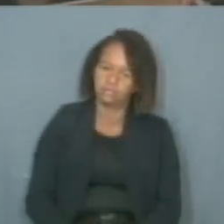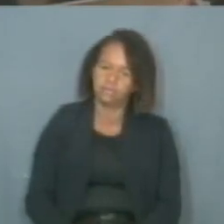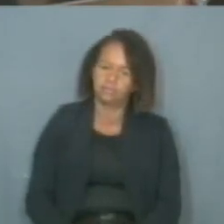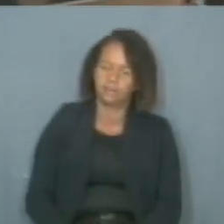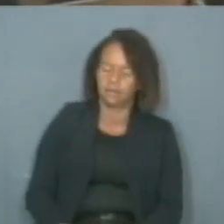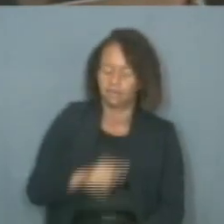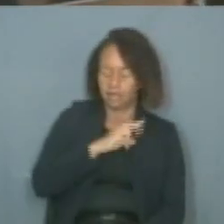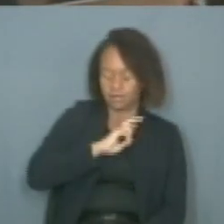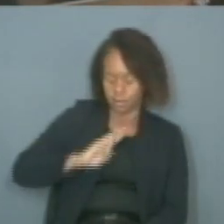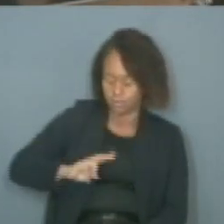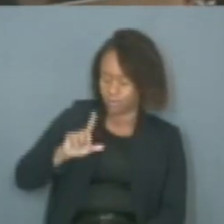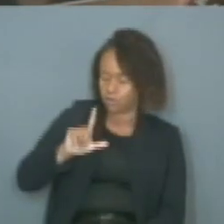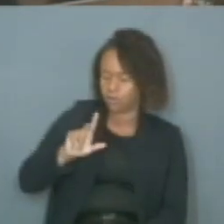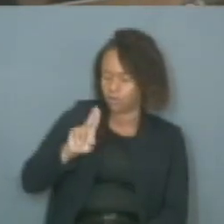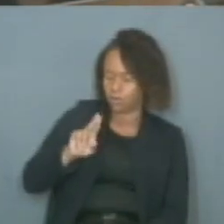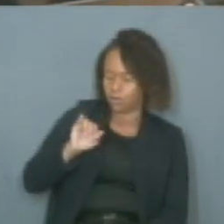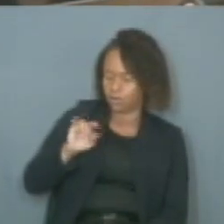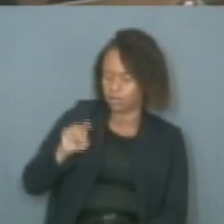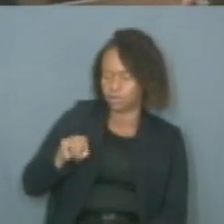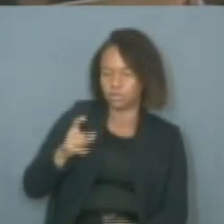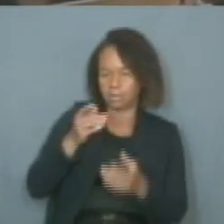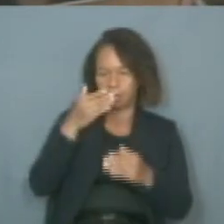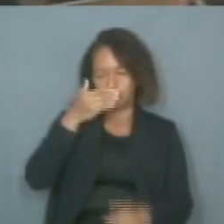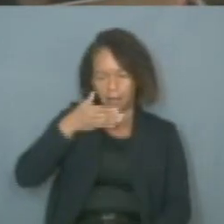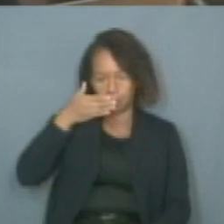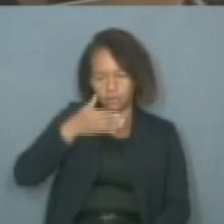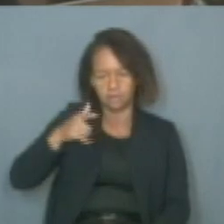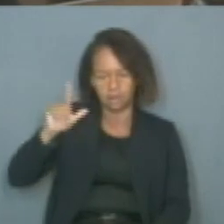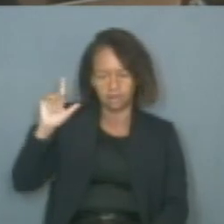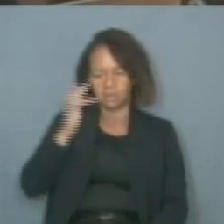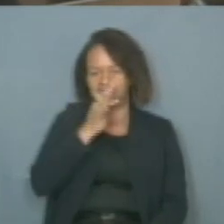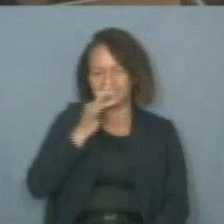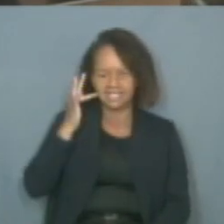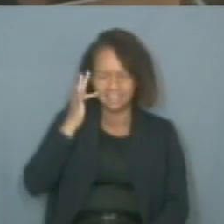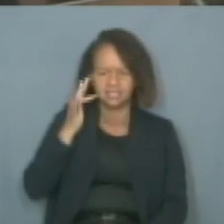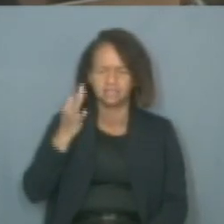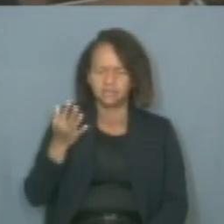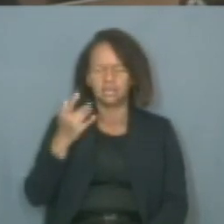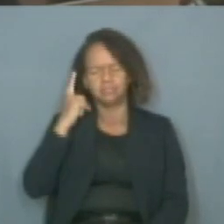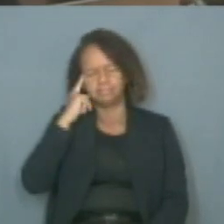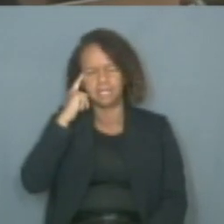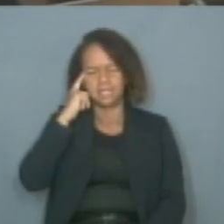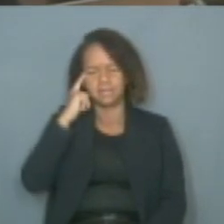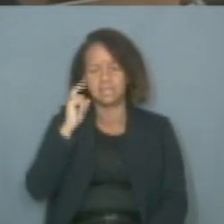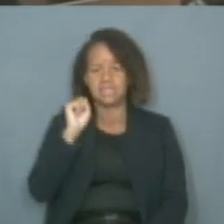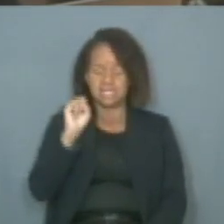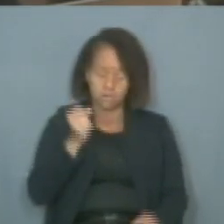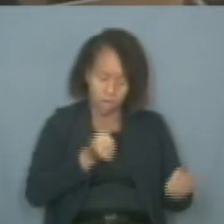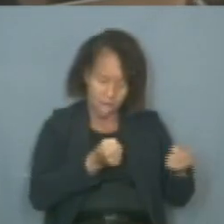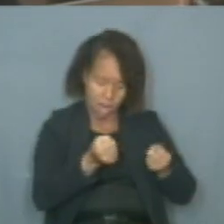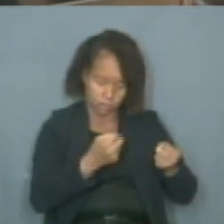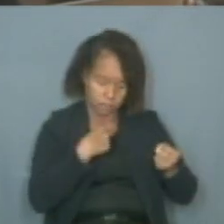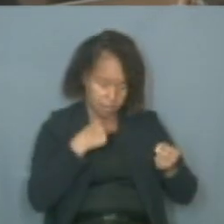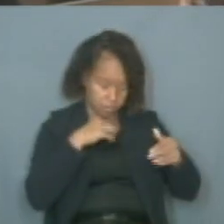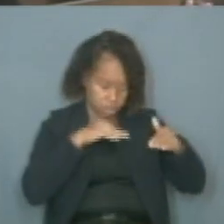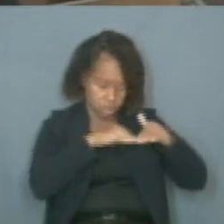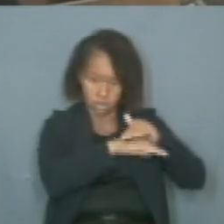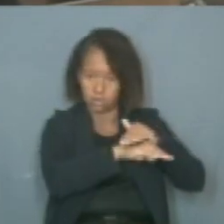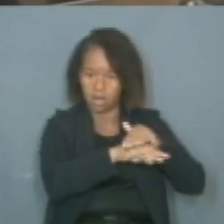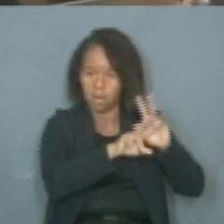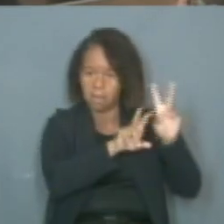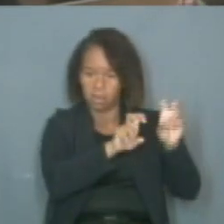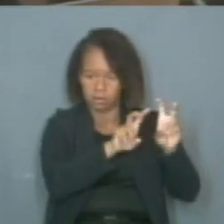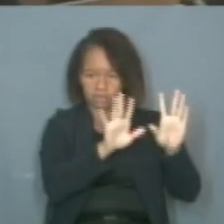Luiz Eustáquio discutiu anteriormente na discussão com o Felipe Alecrim, trouxe um pouco do que eu penso. Se ali o carro não pode estacionar, algum